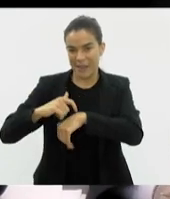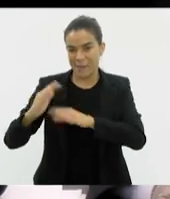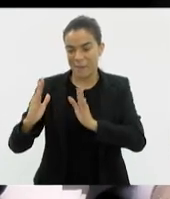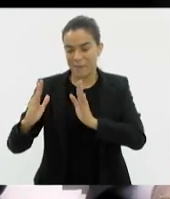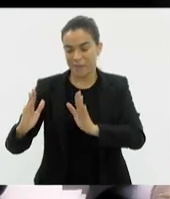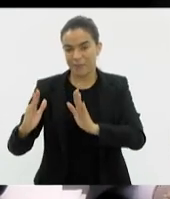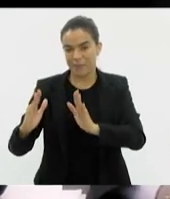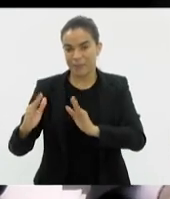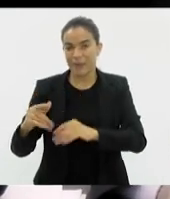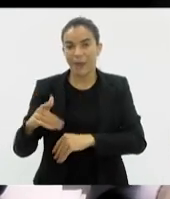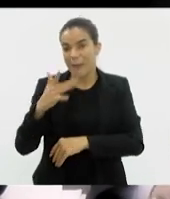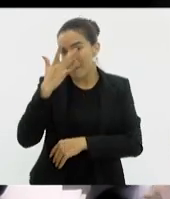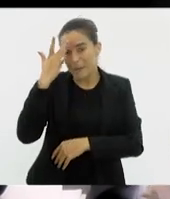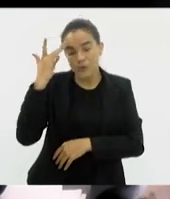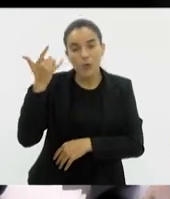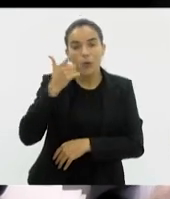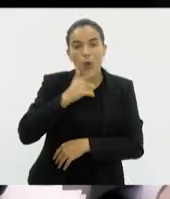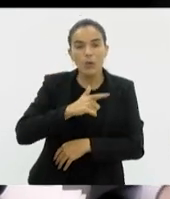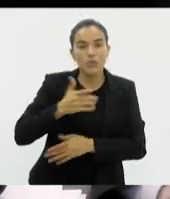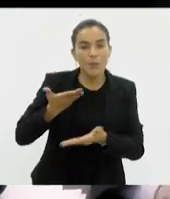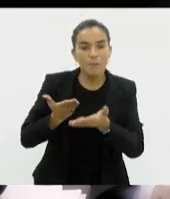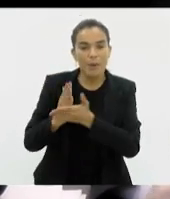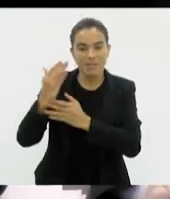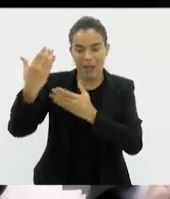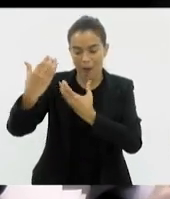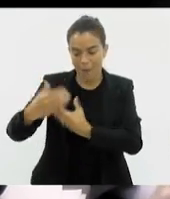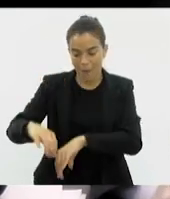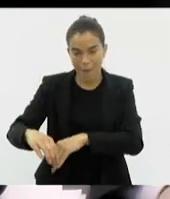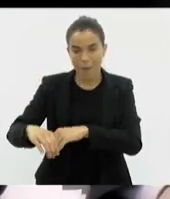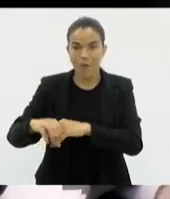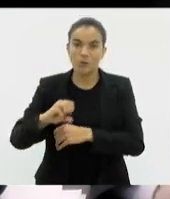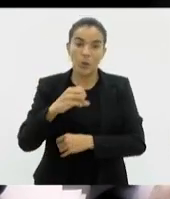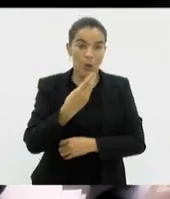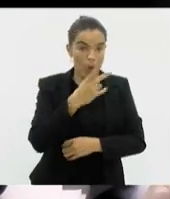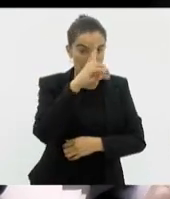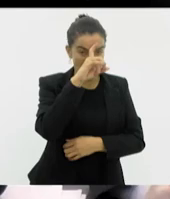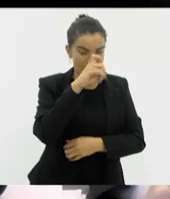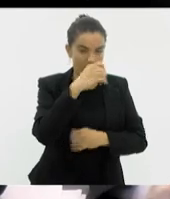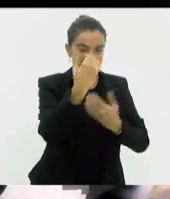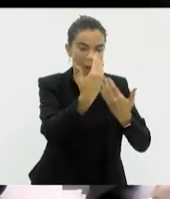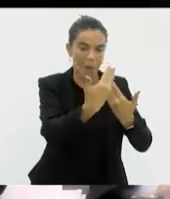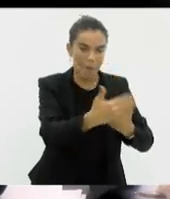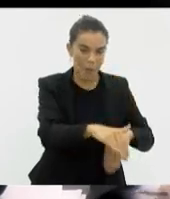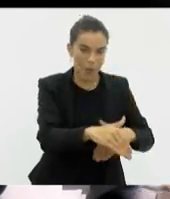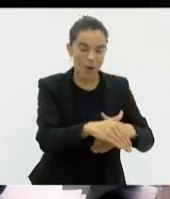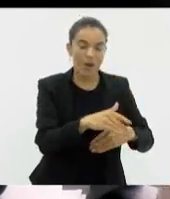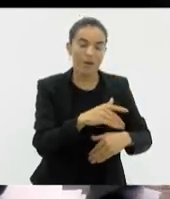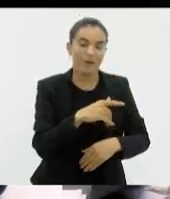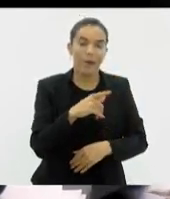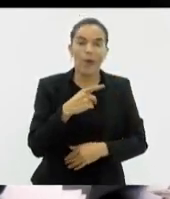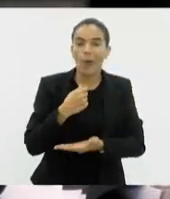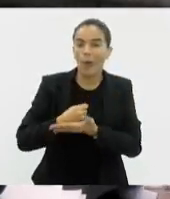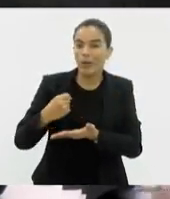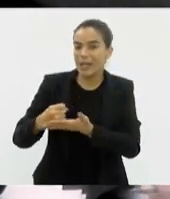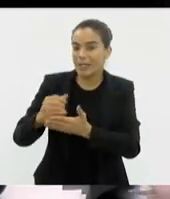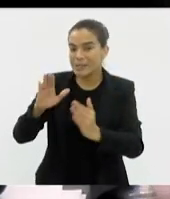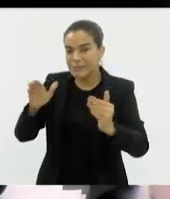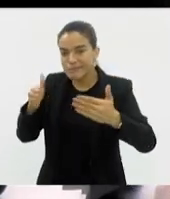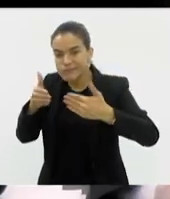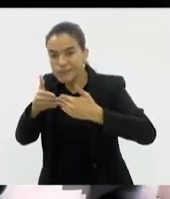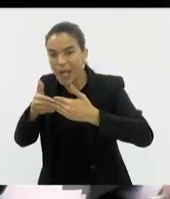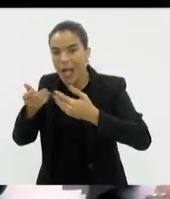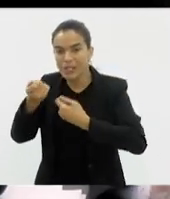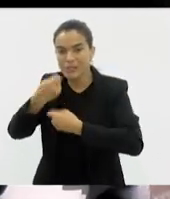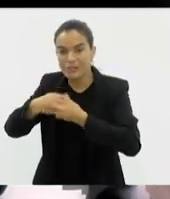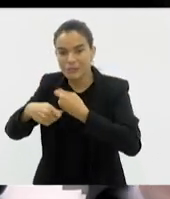não preenchida por concurso público nos hospitais públicos, seja contratação direta pela administração